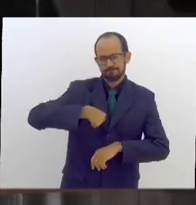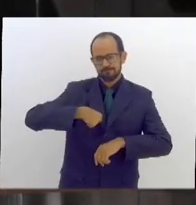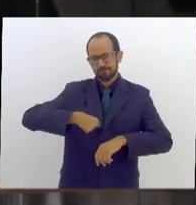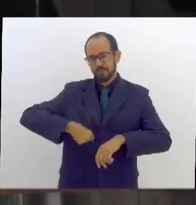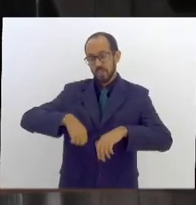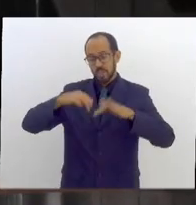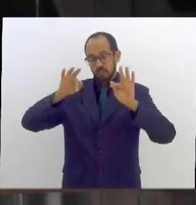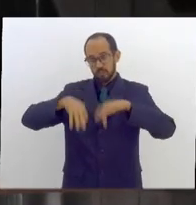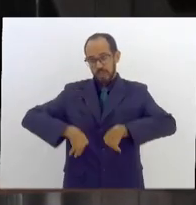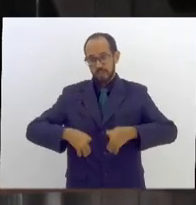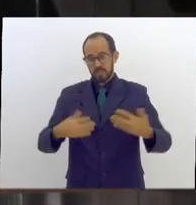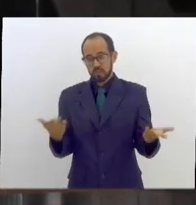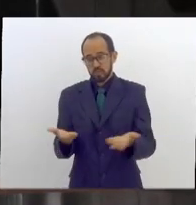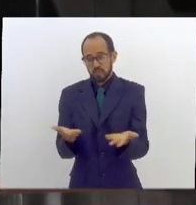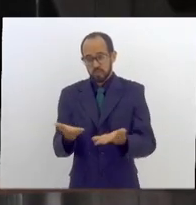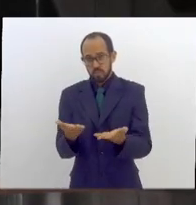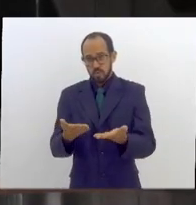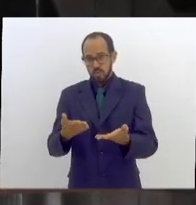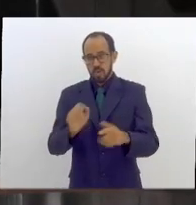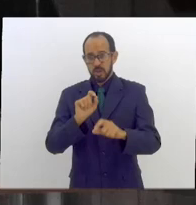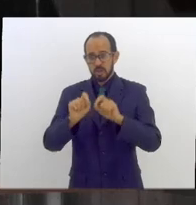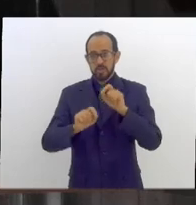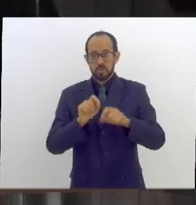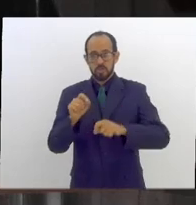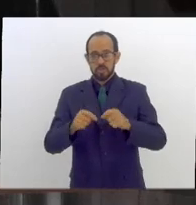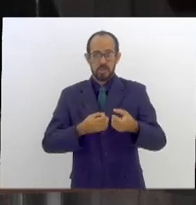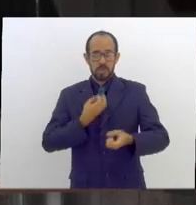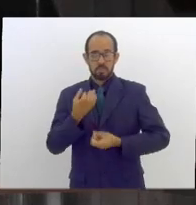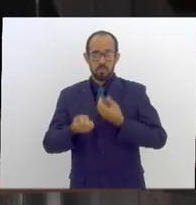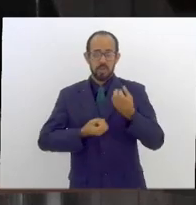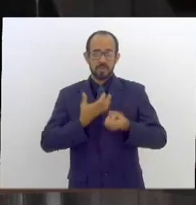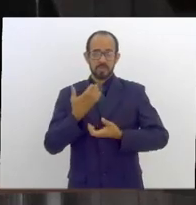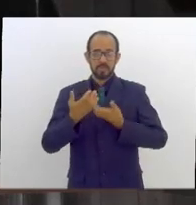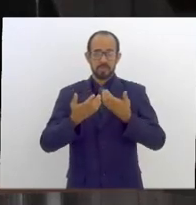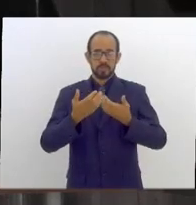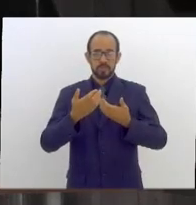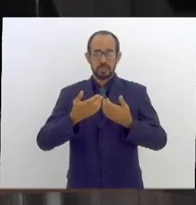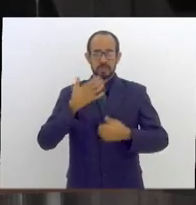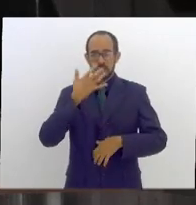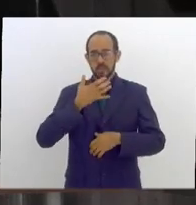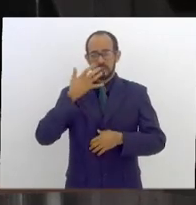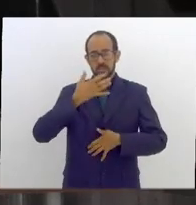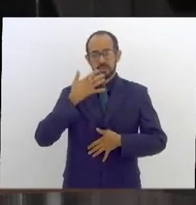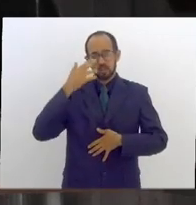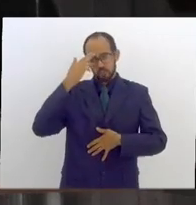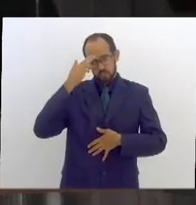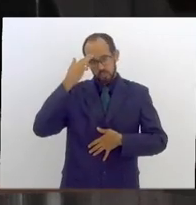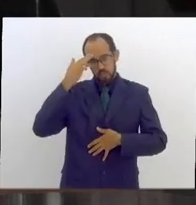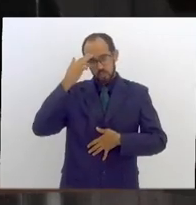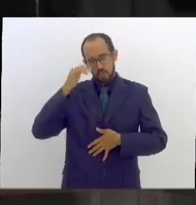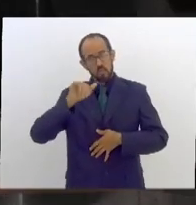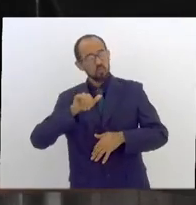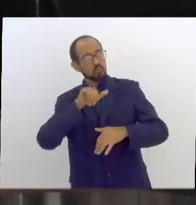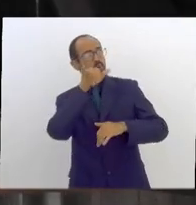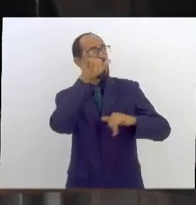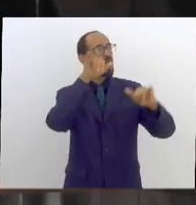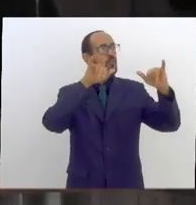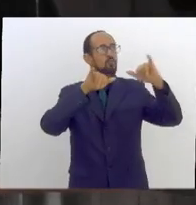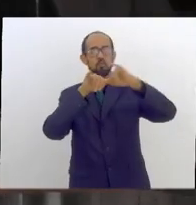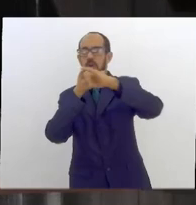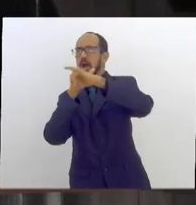Finalizo me apropriando, em licença poética, da canção Sonho de Ícaro. Voar, voar, subir,